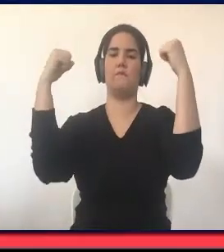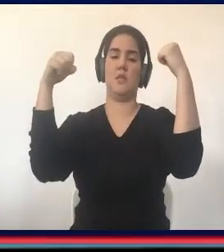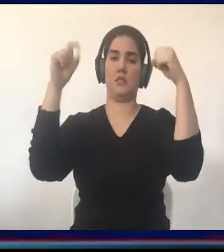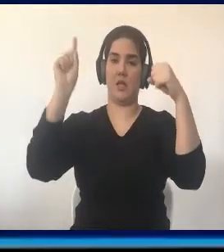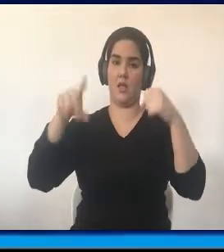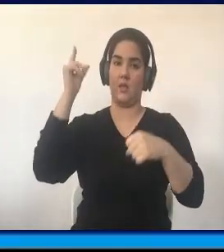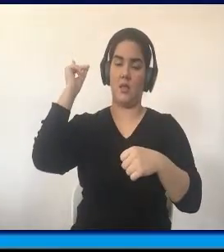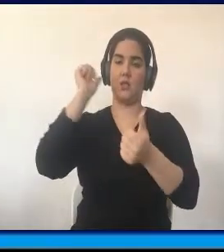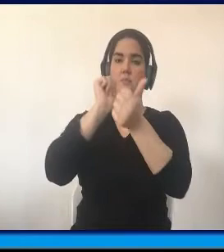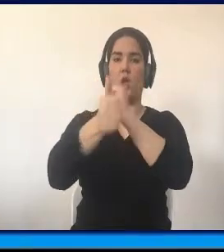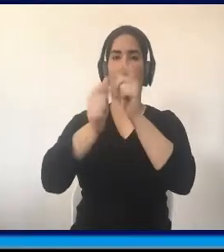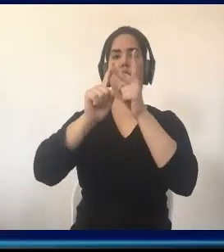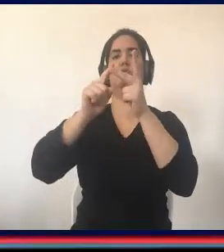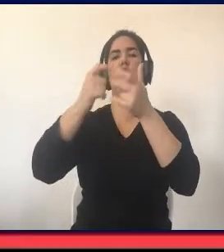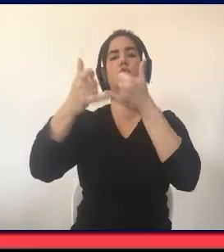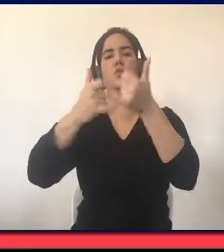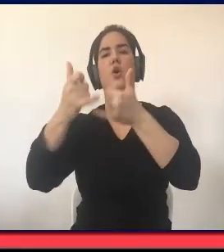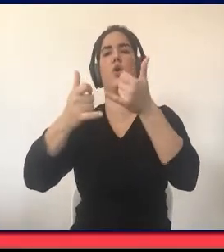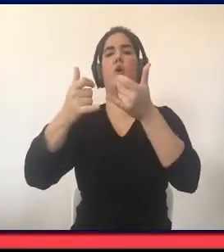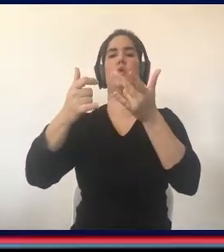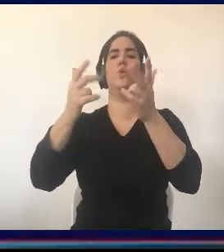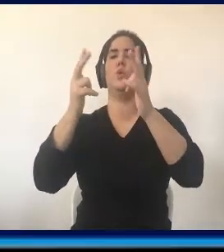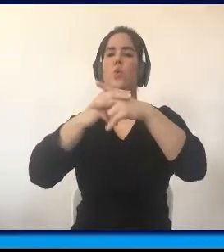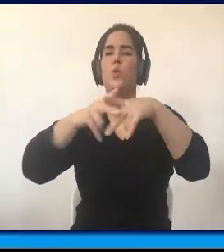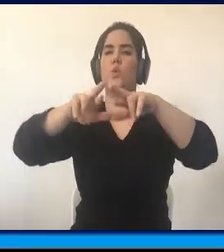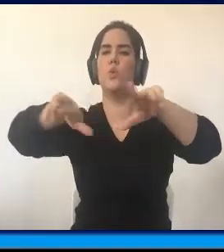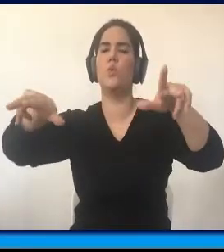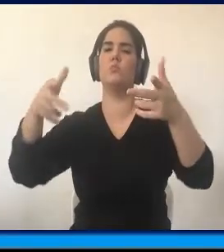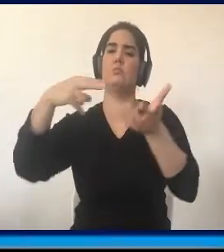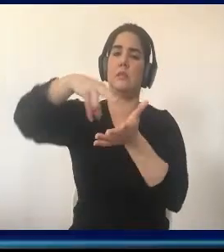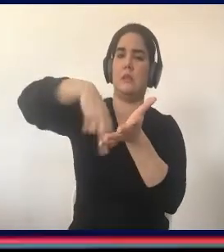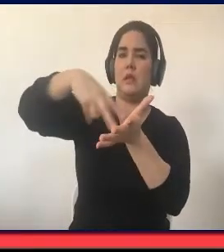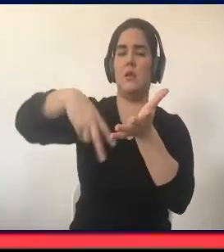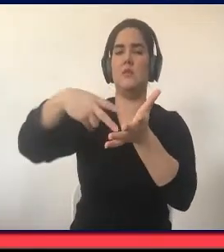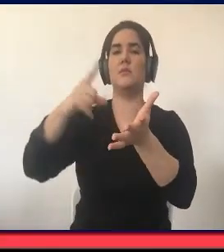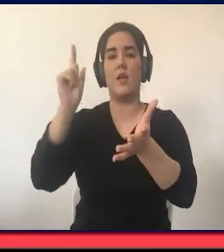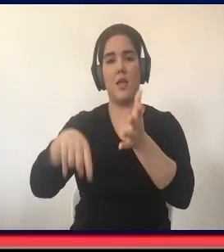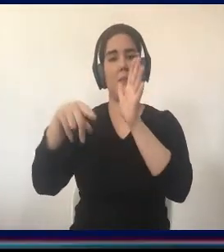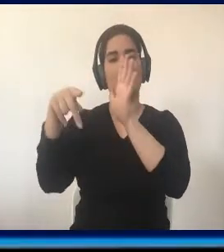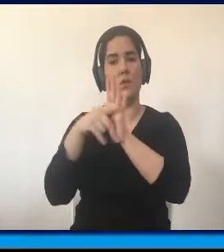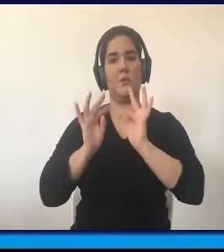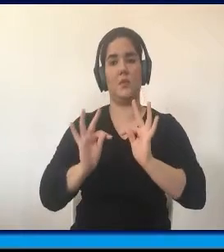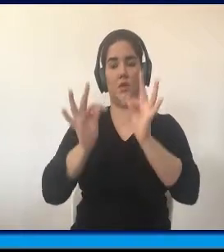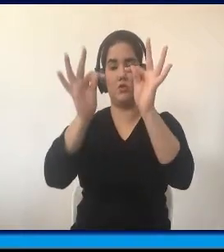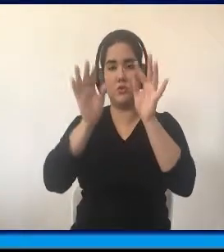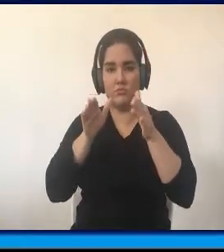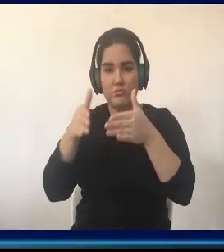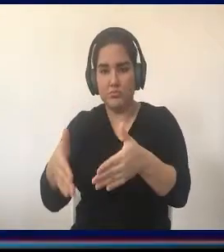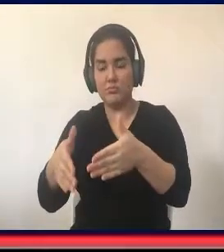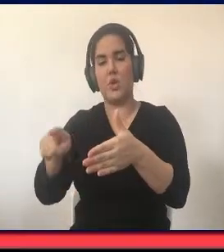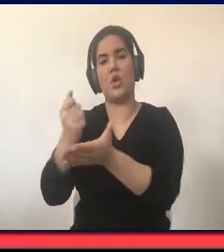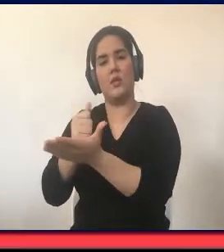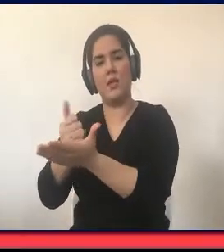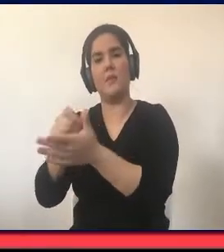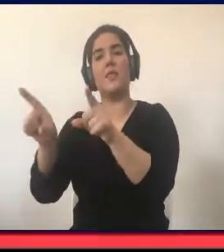ginástica e dança, eram 5, agora tem mais um, por meio das tecnologias, especificamente os videogames de movimento corporal, que é